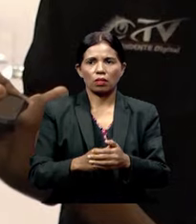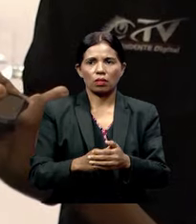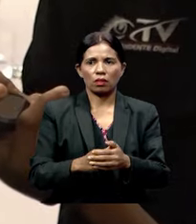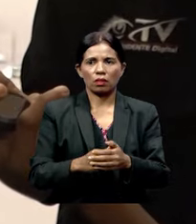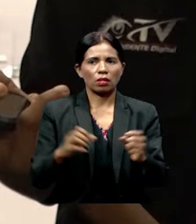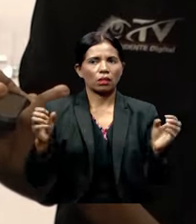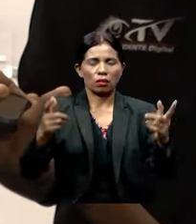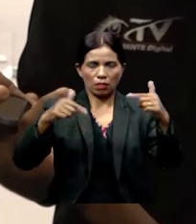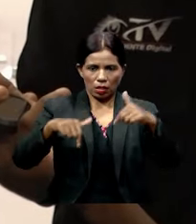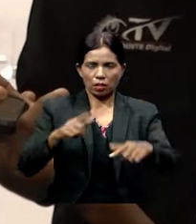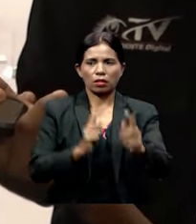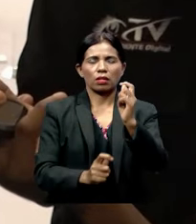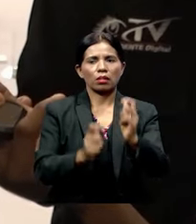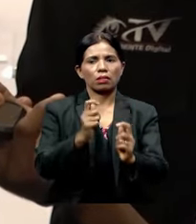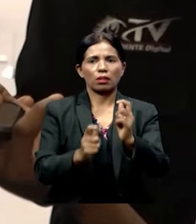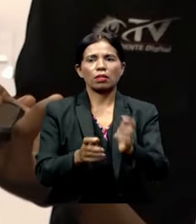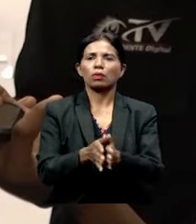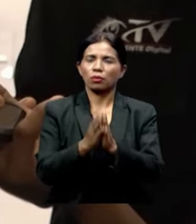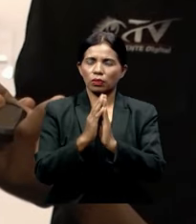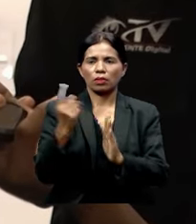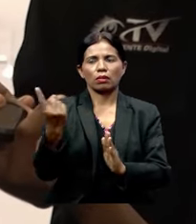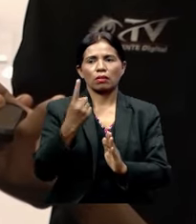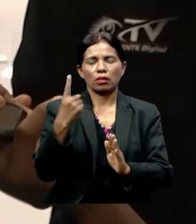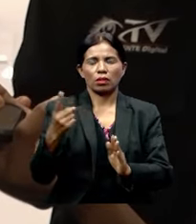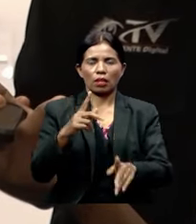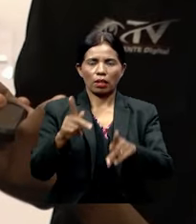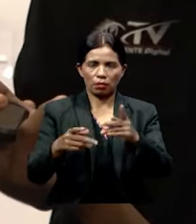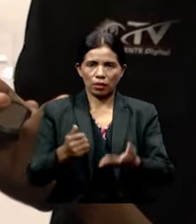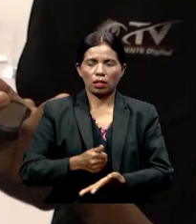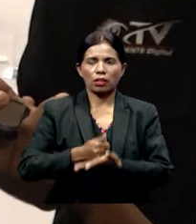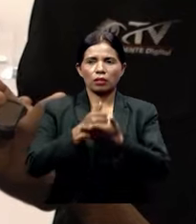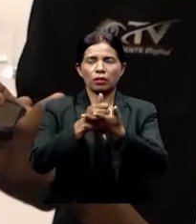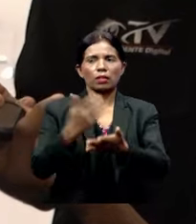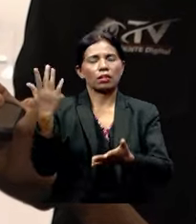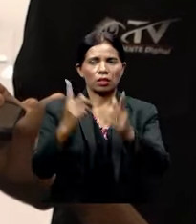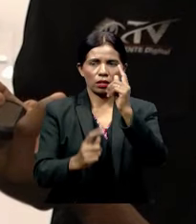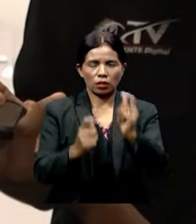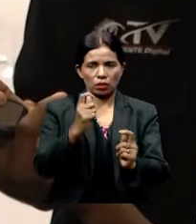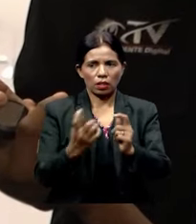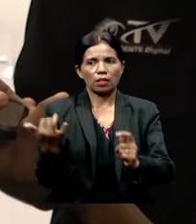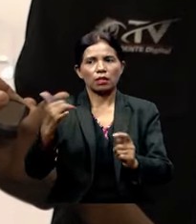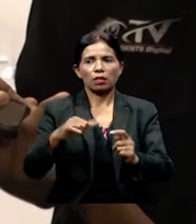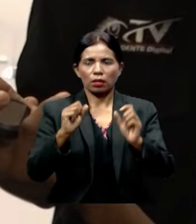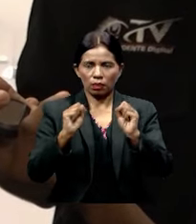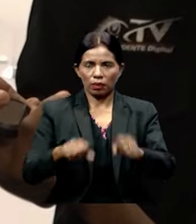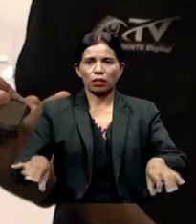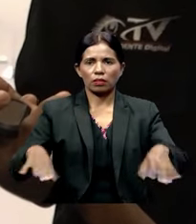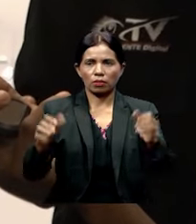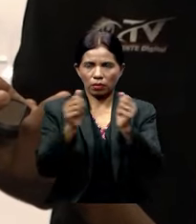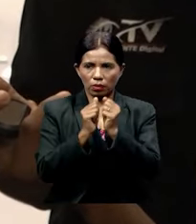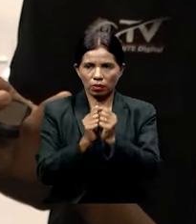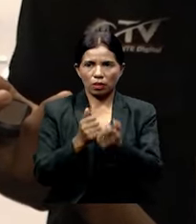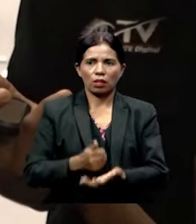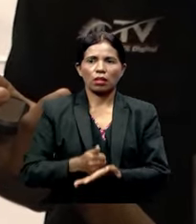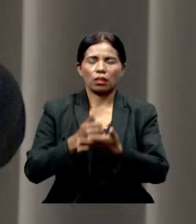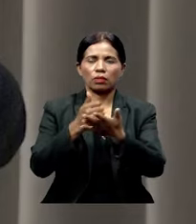ona mai tribunal. Tama ne husuna fatin ba iha fornecedor sira di tribunal sira atu bele servisu atendimento